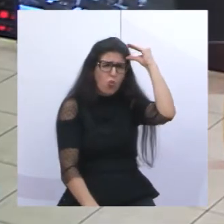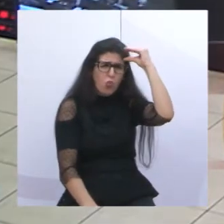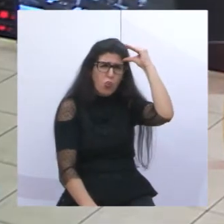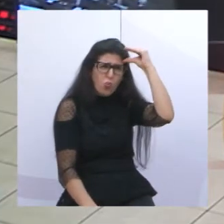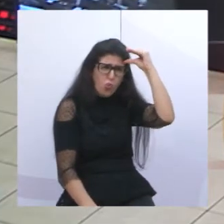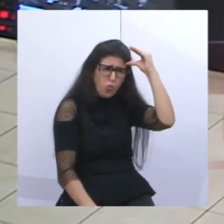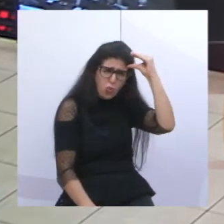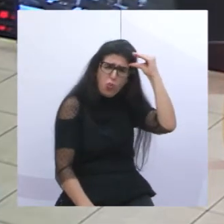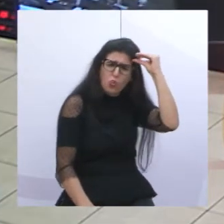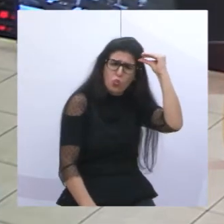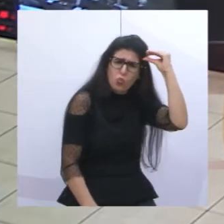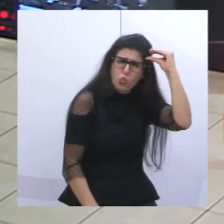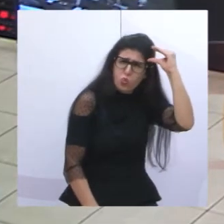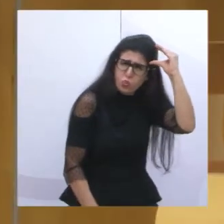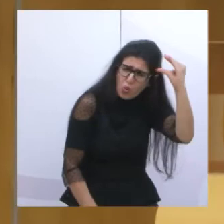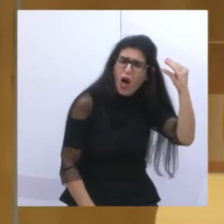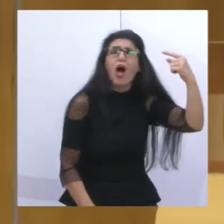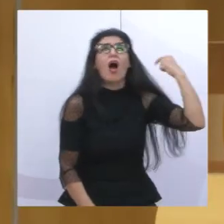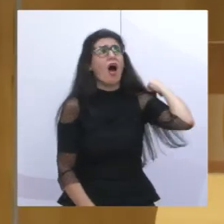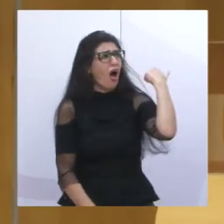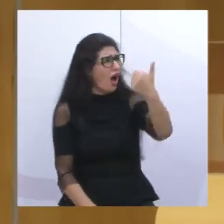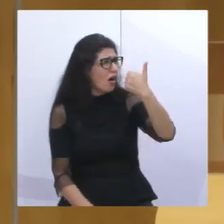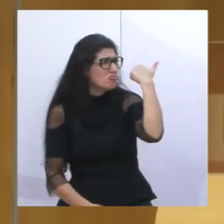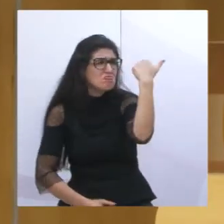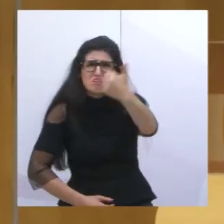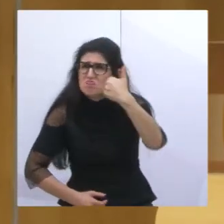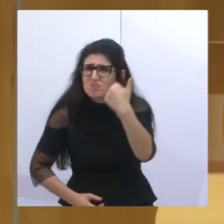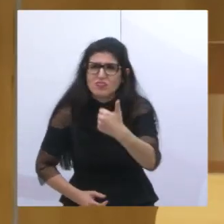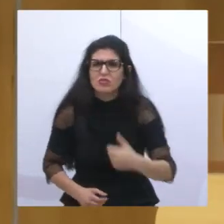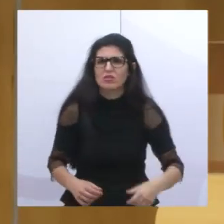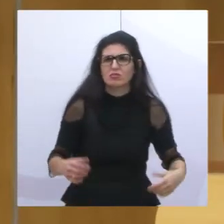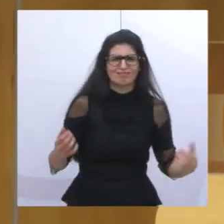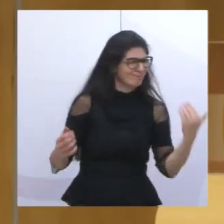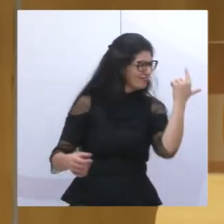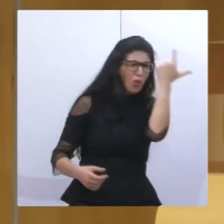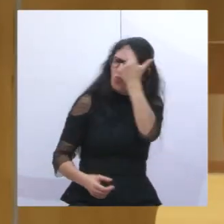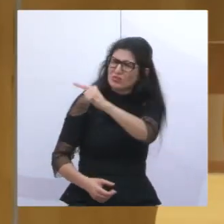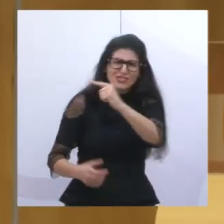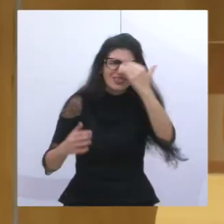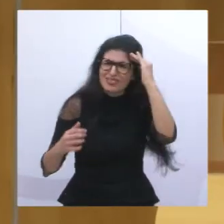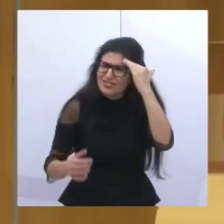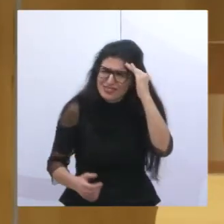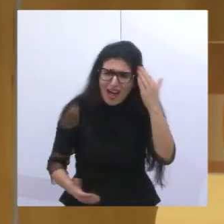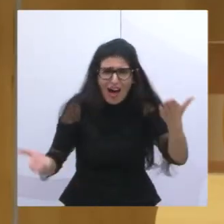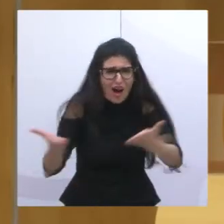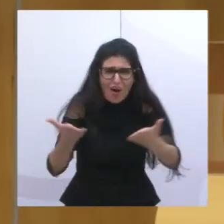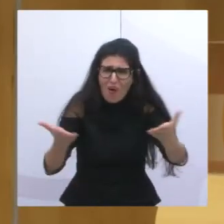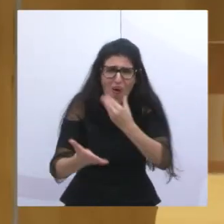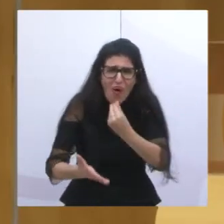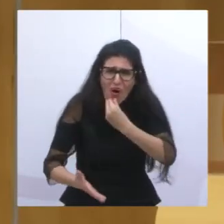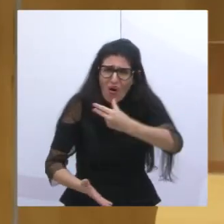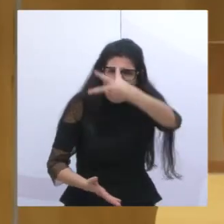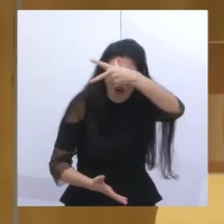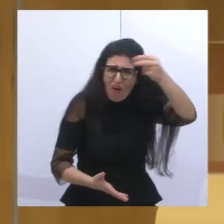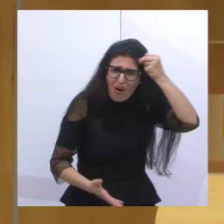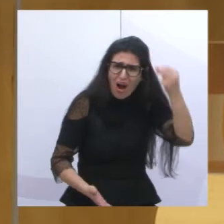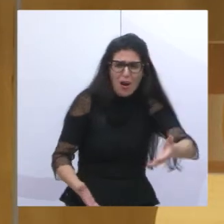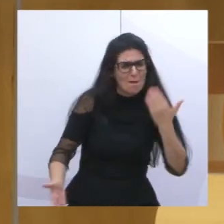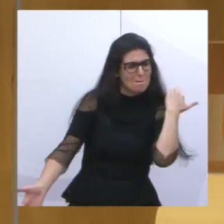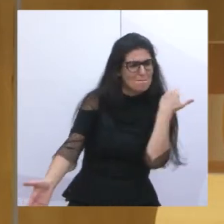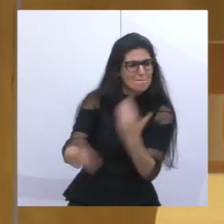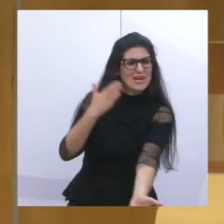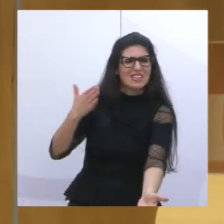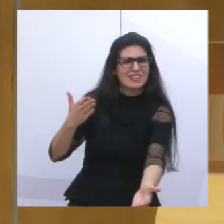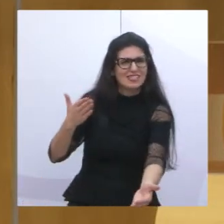O que aconteceu agora? Eu sinceramente não consigo entender. Agora o prefeito se deu conta de que perdeu a batalha